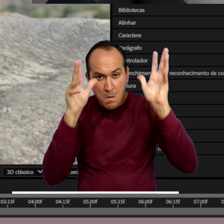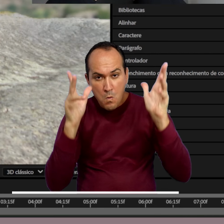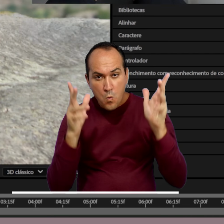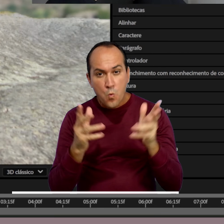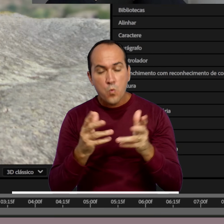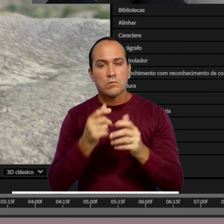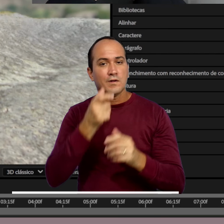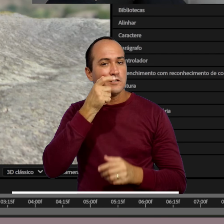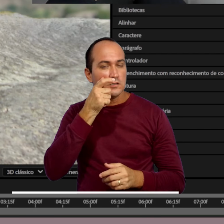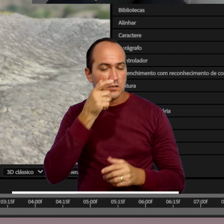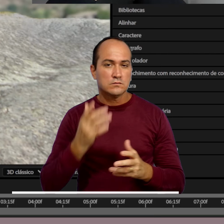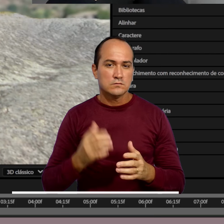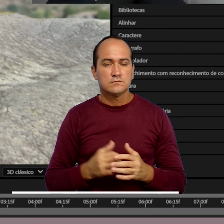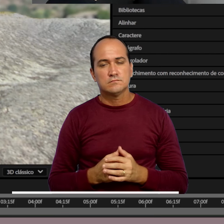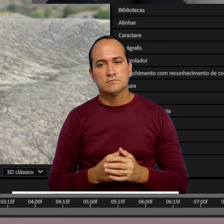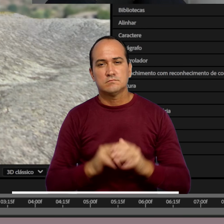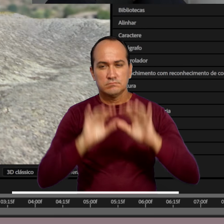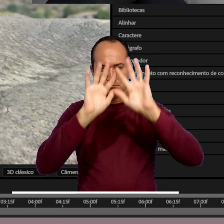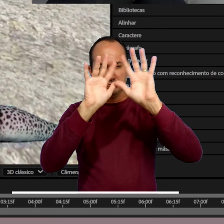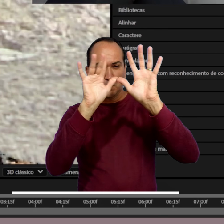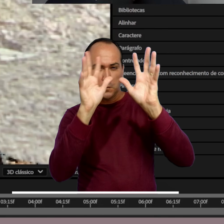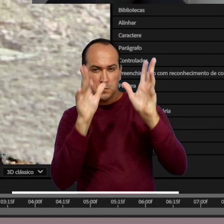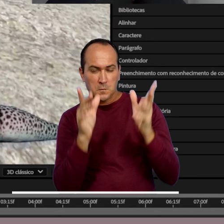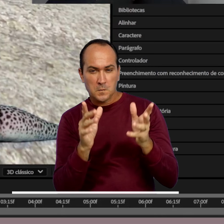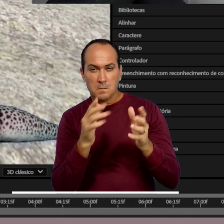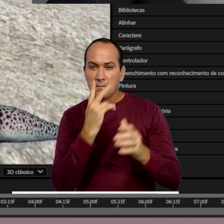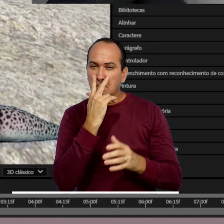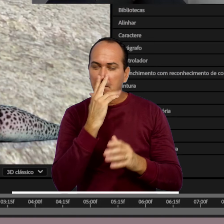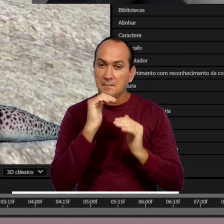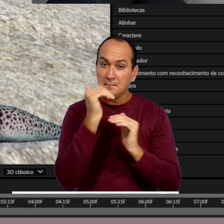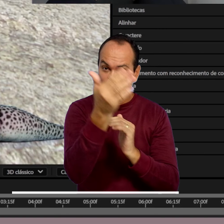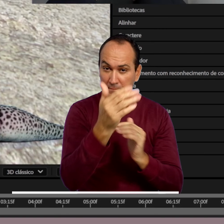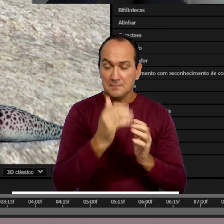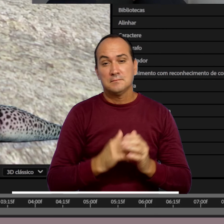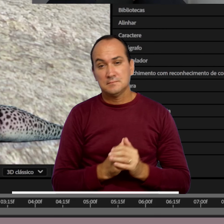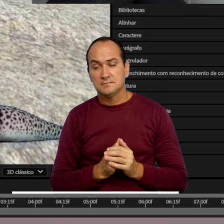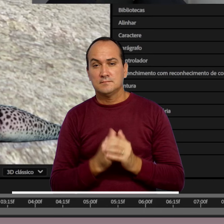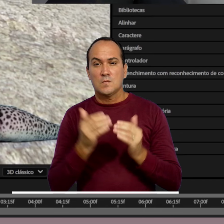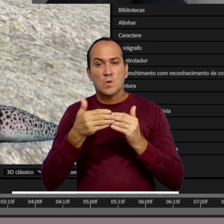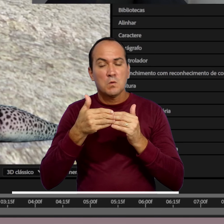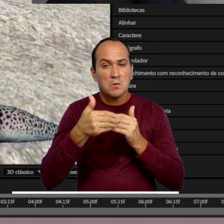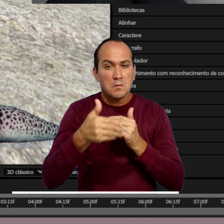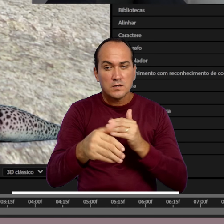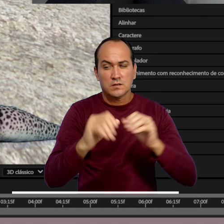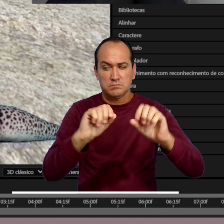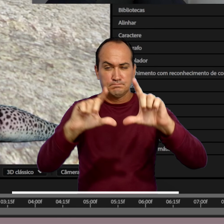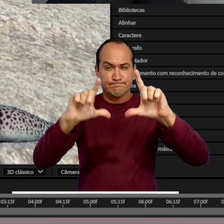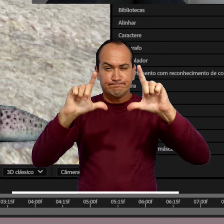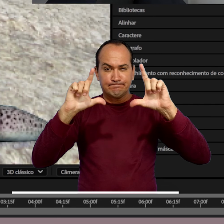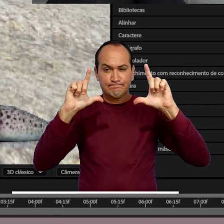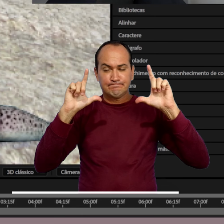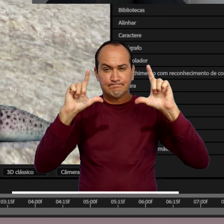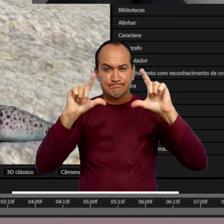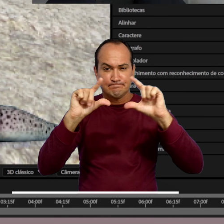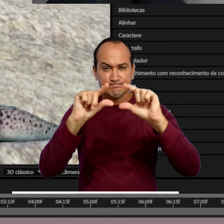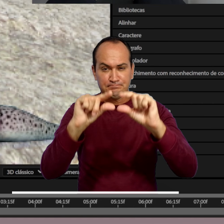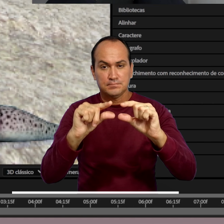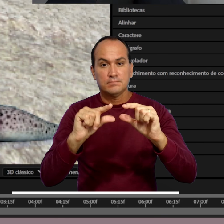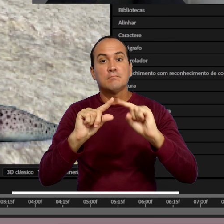Mais um pouquinho mais, para ficar um pouco mais interessante. Ó. Então ela está um pouco mais desfocada, ó, aquele segundo plano. Então vou começar assim, né? Um pouco mais